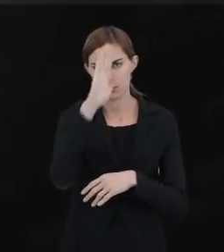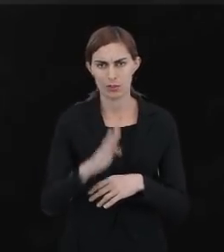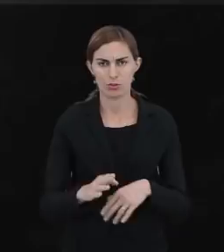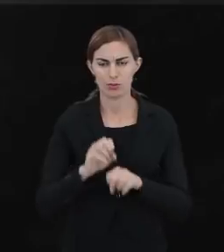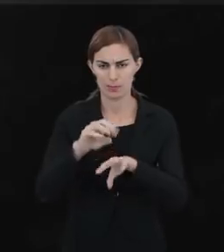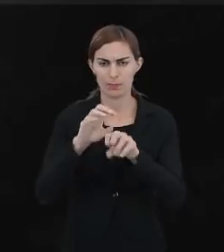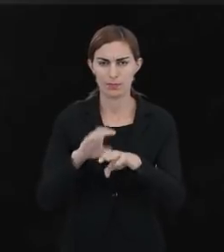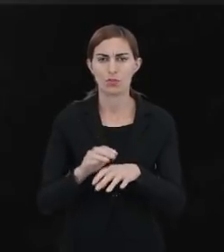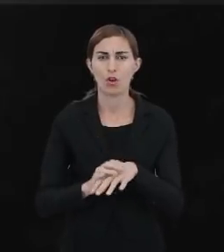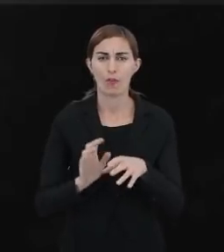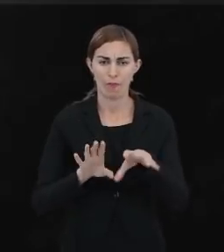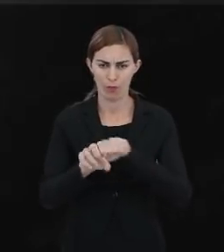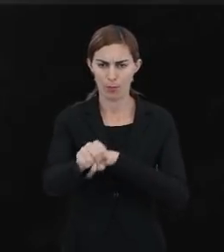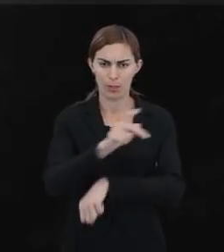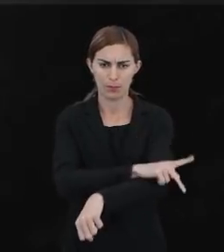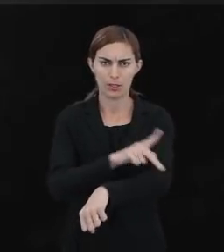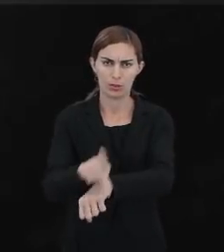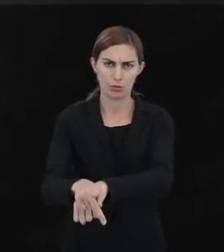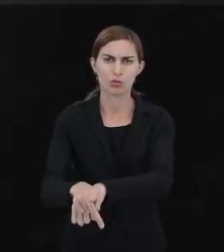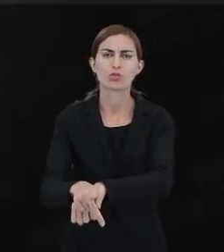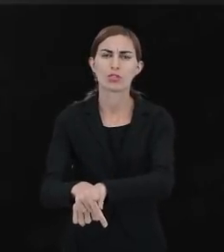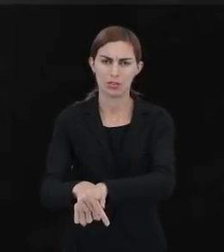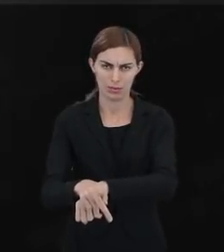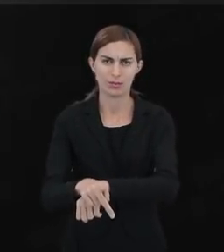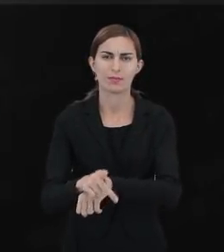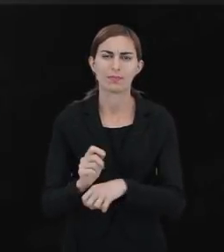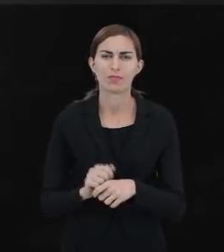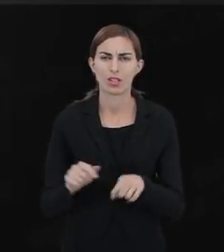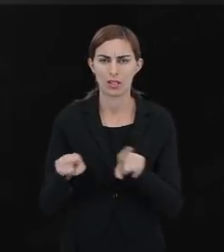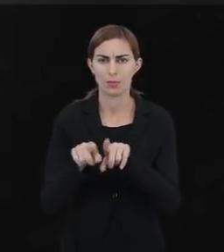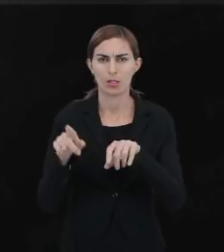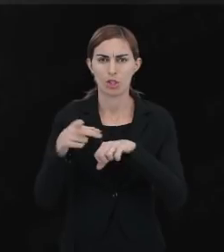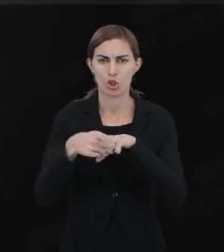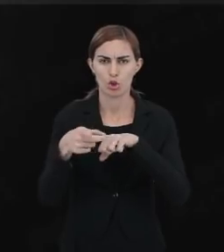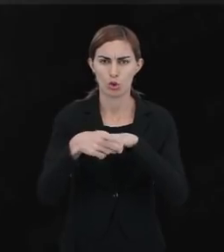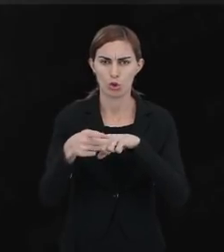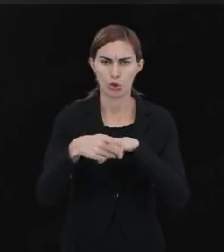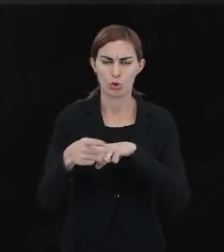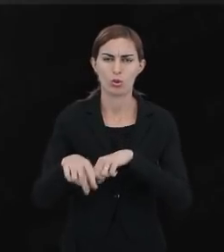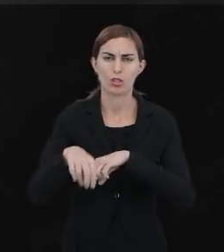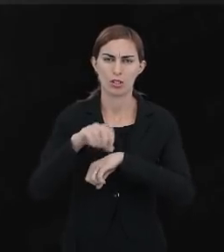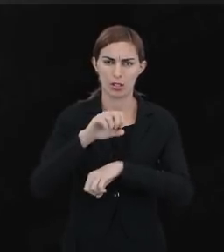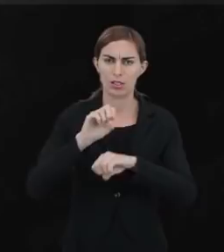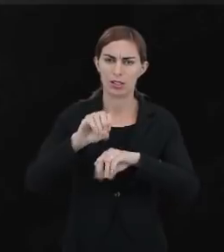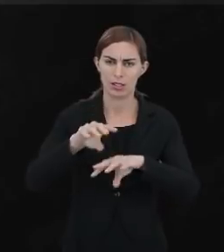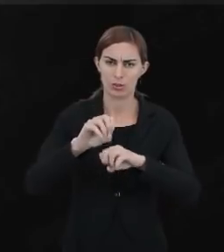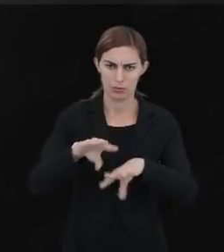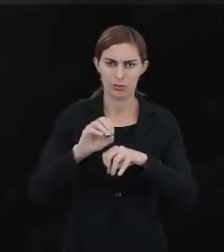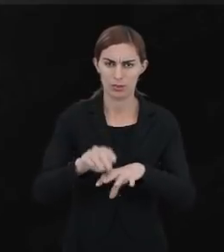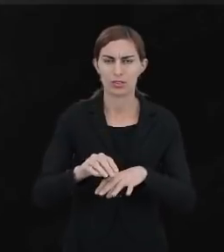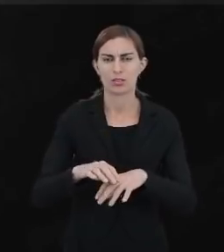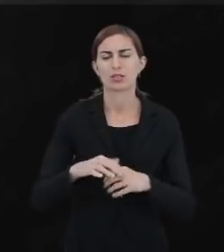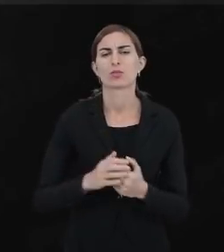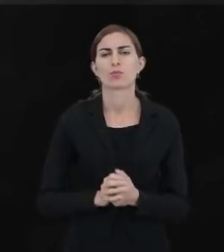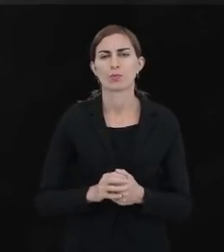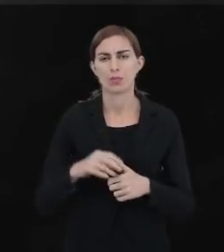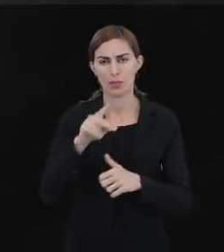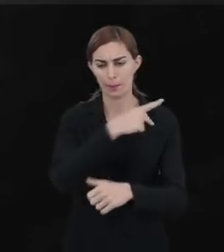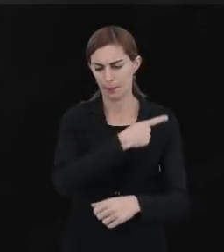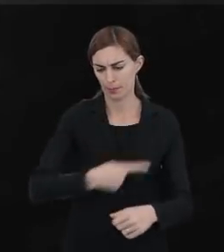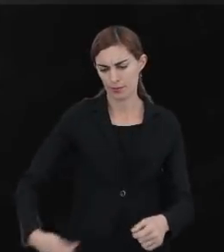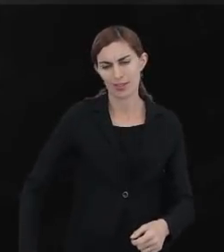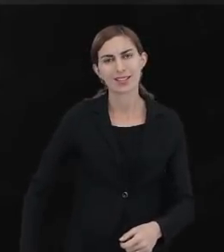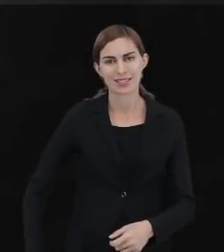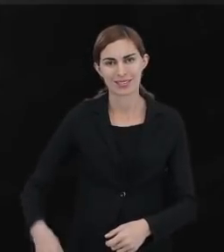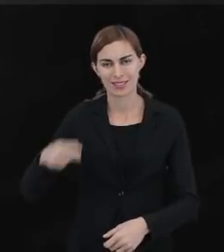é formada em pedagogia pela universidade santa úrsula e doutor em educação pela universidade federal fluminense ela foi presidente do instituto